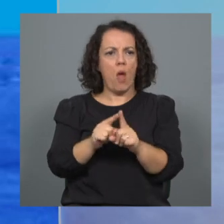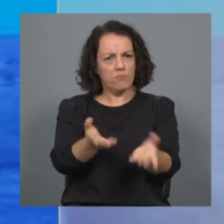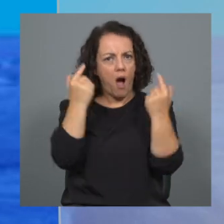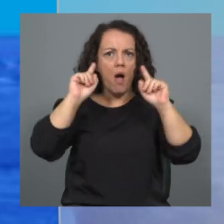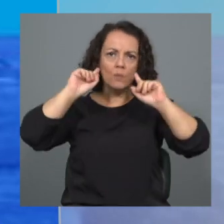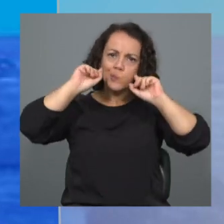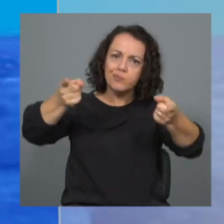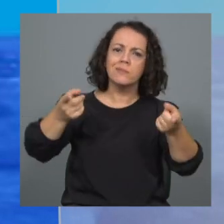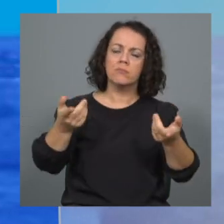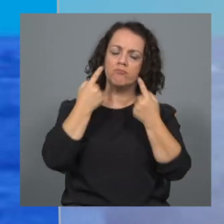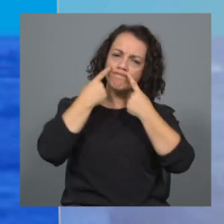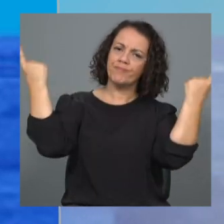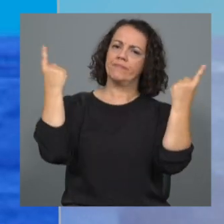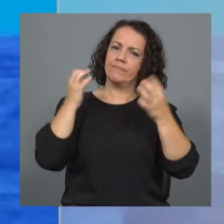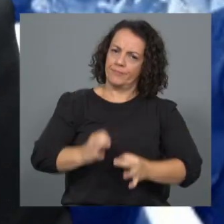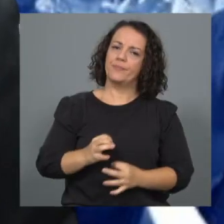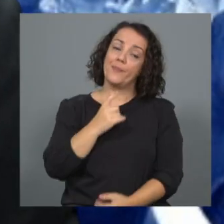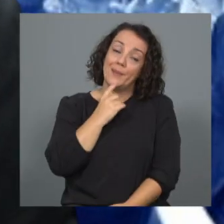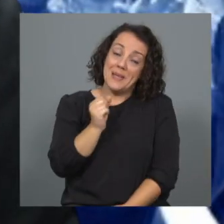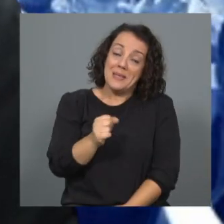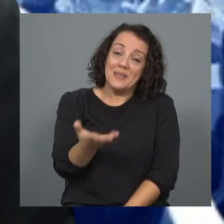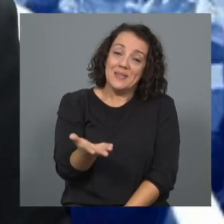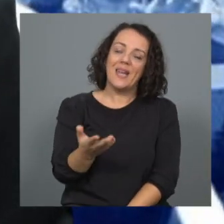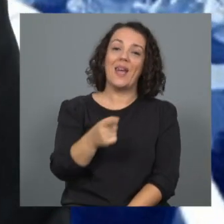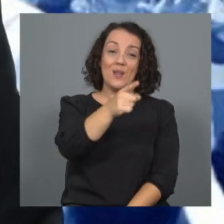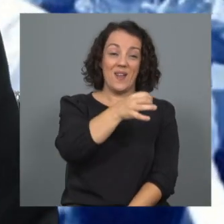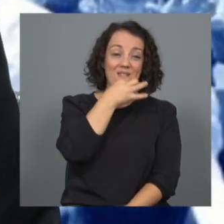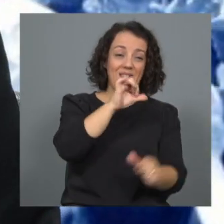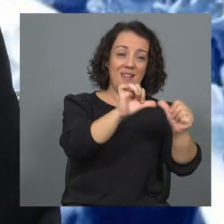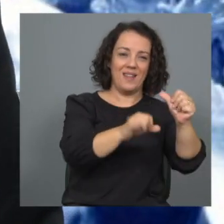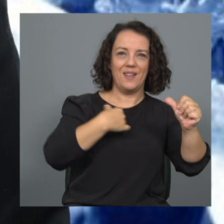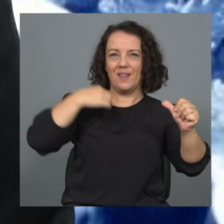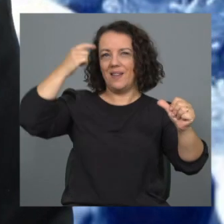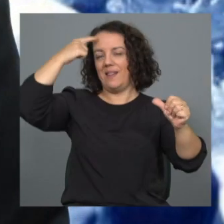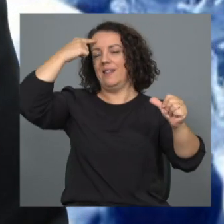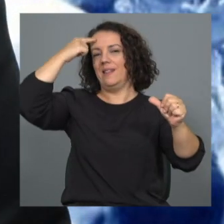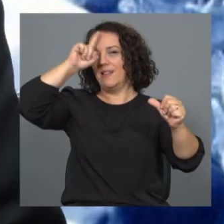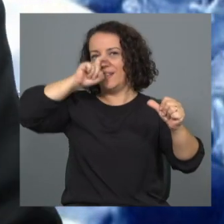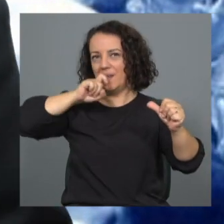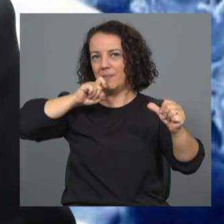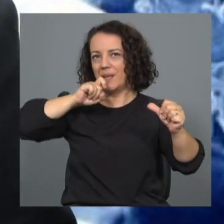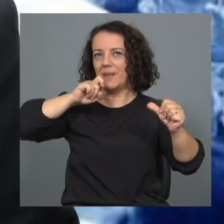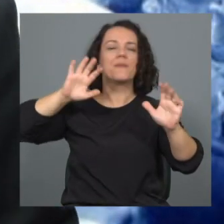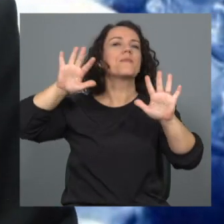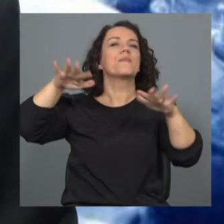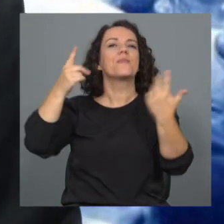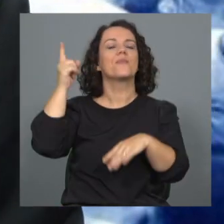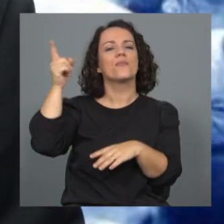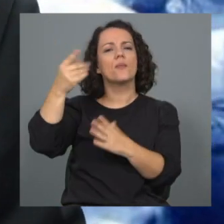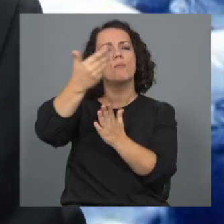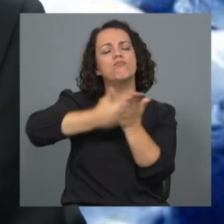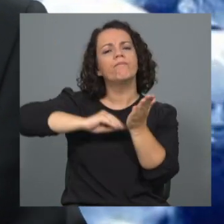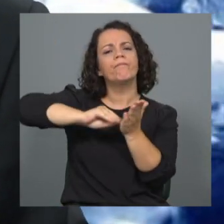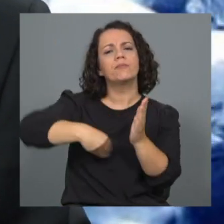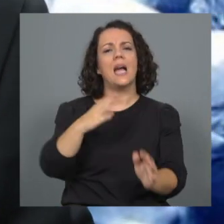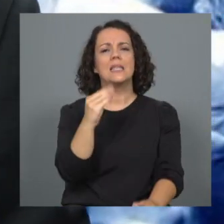Sim, com certeza. Eu, quando estavam a falar, estava-me a lembrar, eu salvo erro, no enfim, na Epístola de Santiago, em que ele